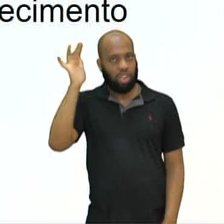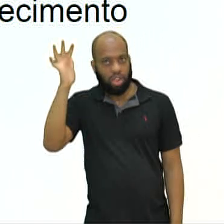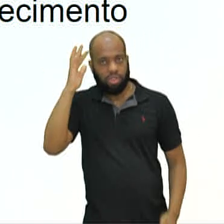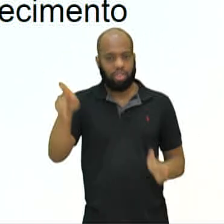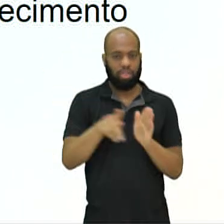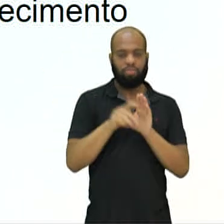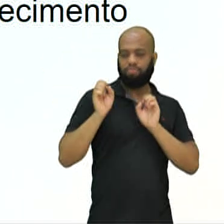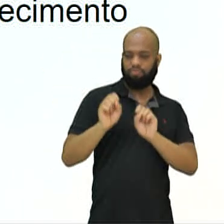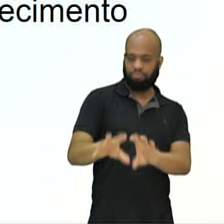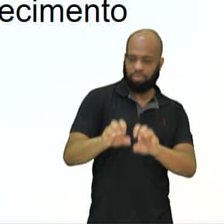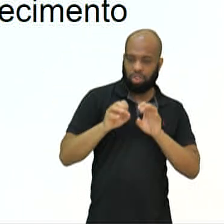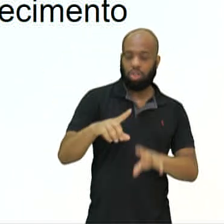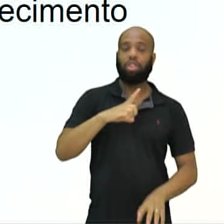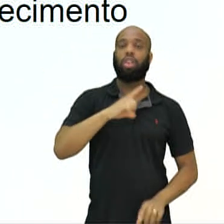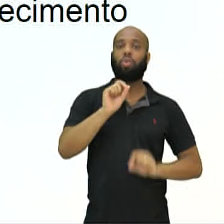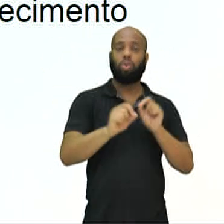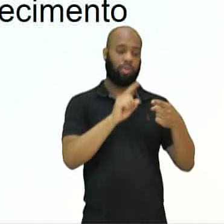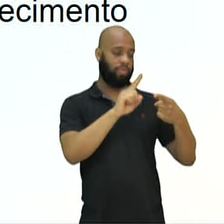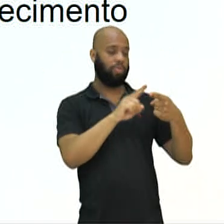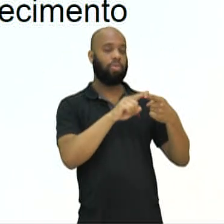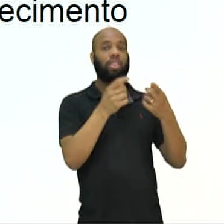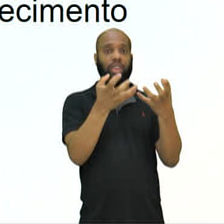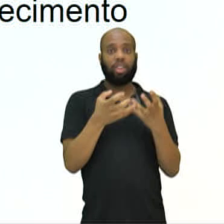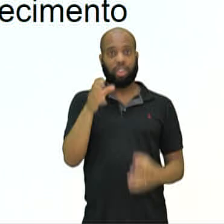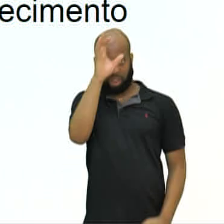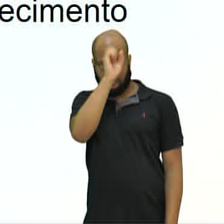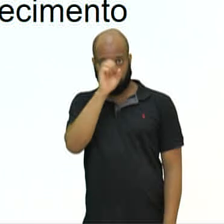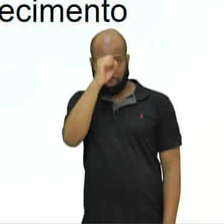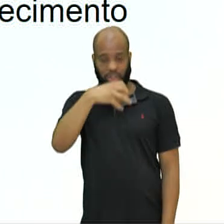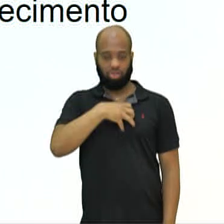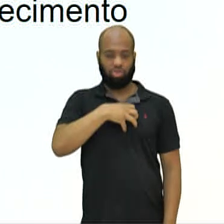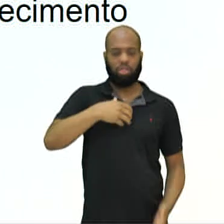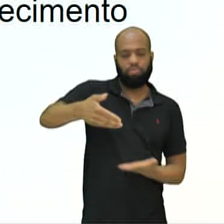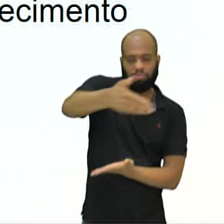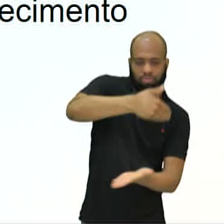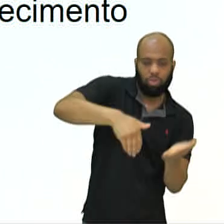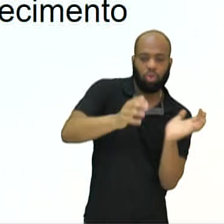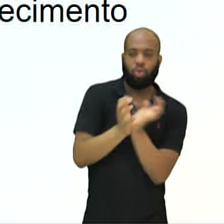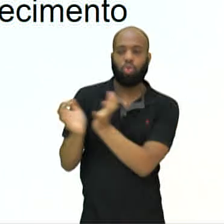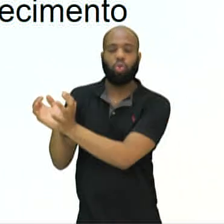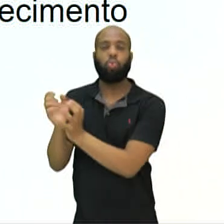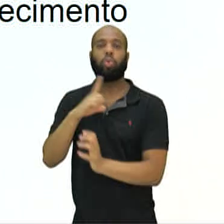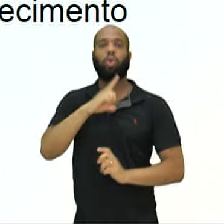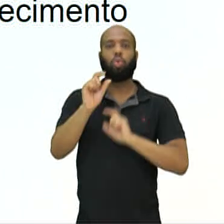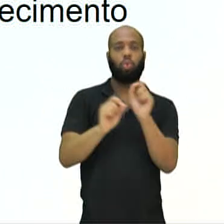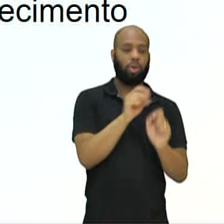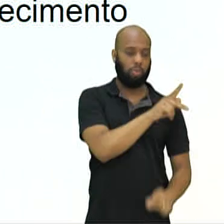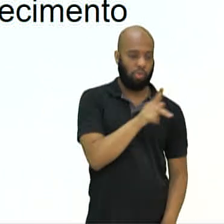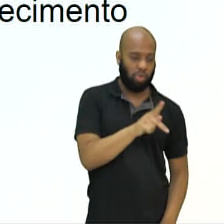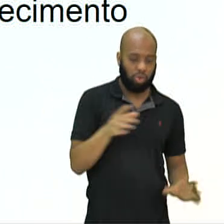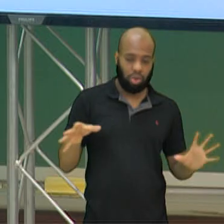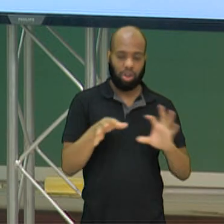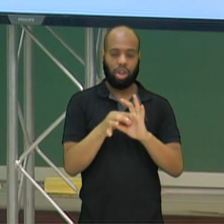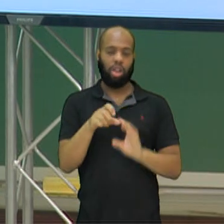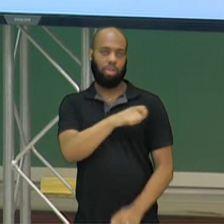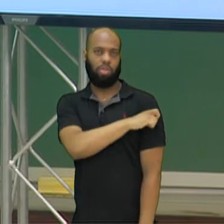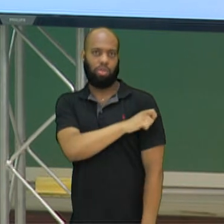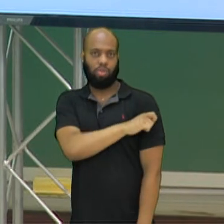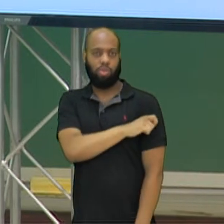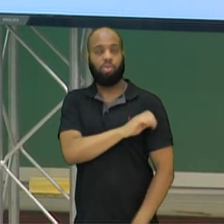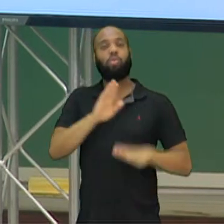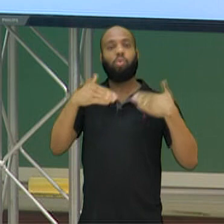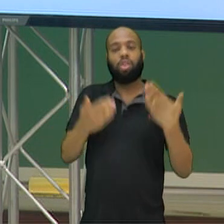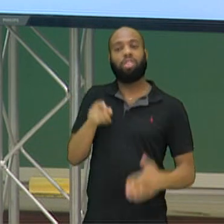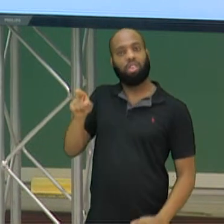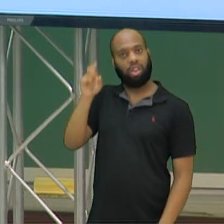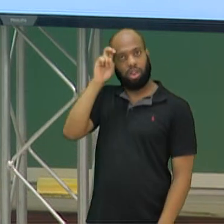ocupa de 1. O aprendizado se dá em conjunto entre professor e aluno. Então, para o Piaget, o